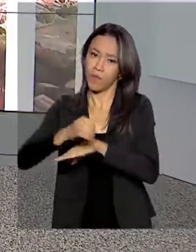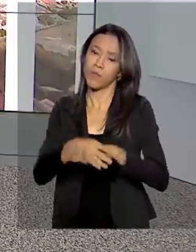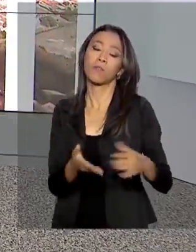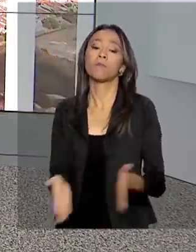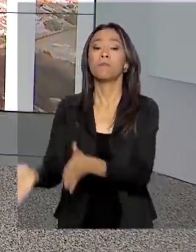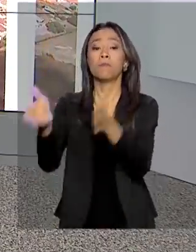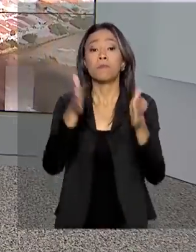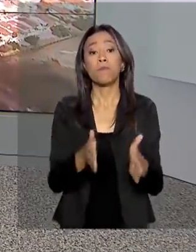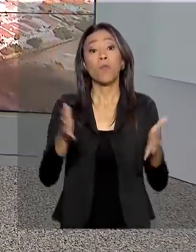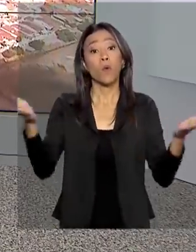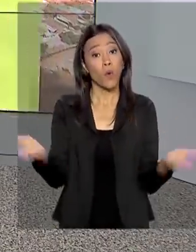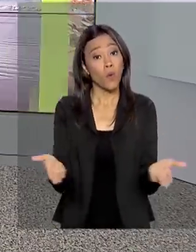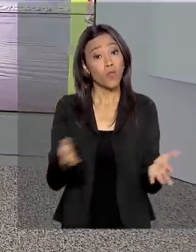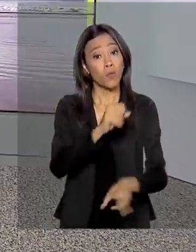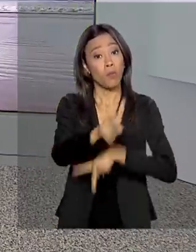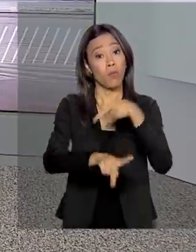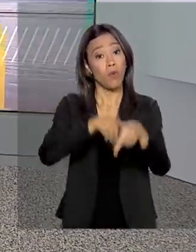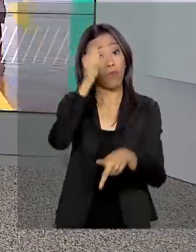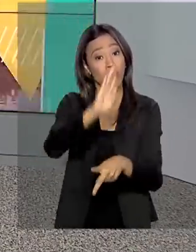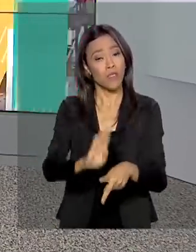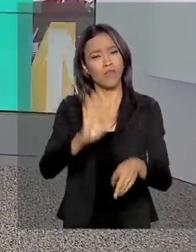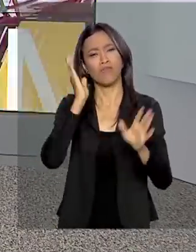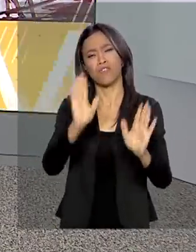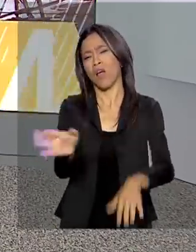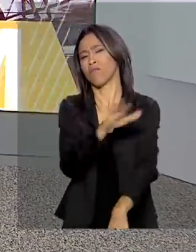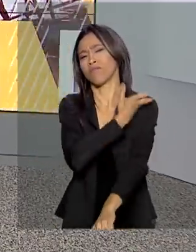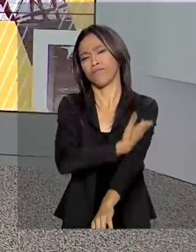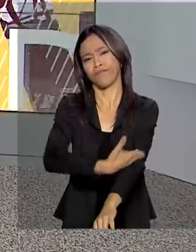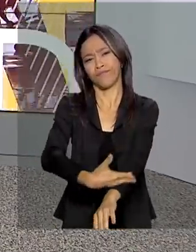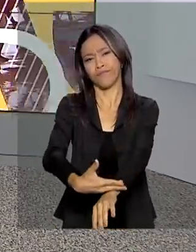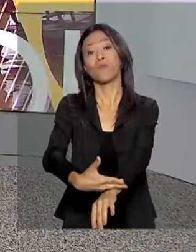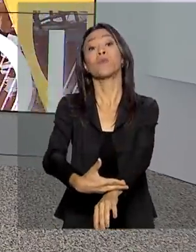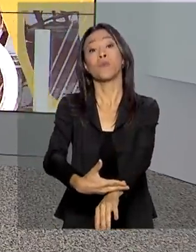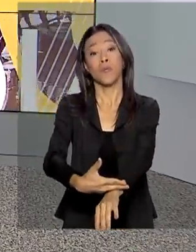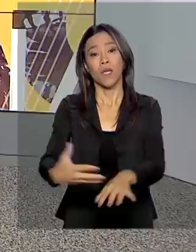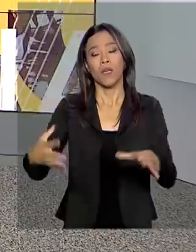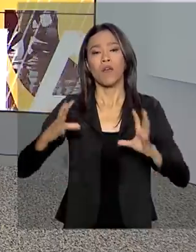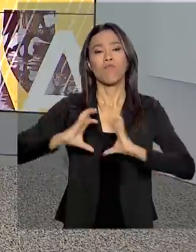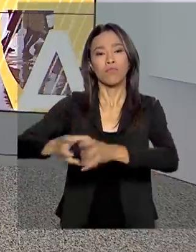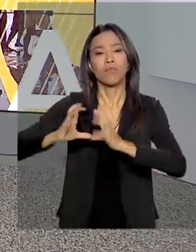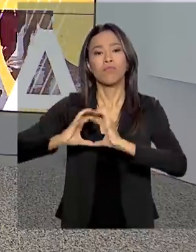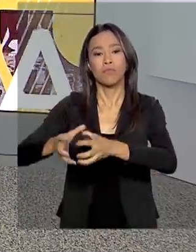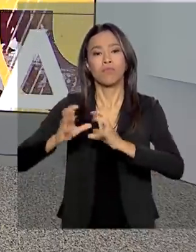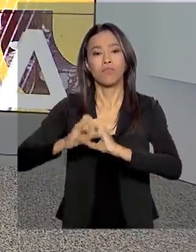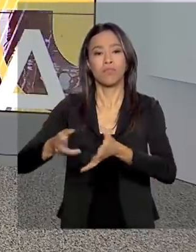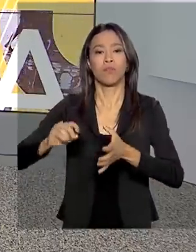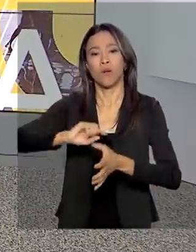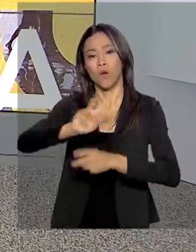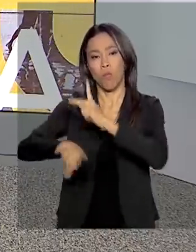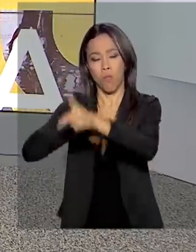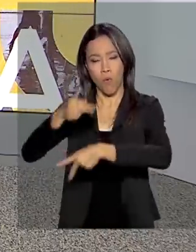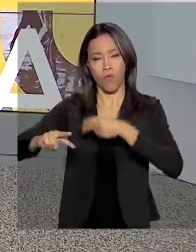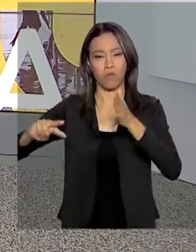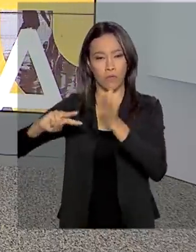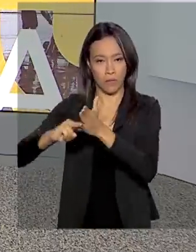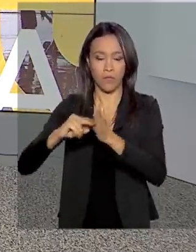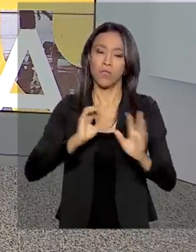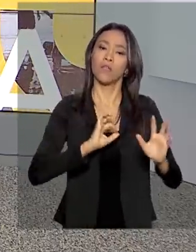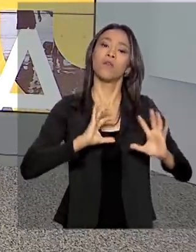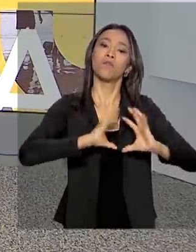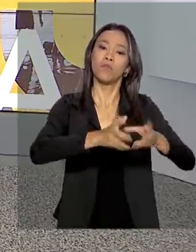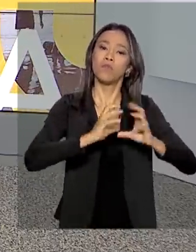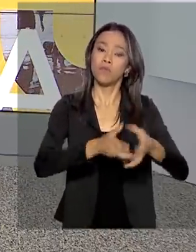hoje os brasileiros já se acostumaram a conviver com os venezuelanos e sírios que vieram morar aqui no país como